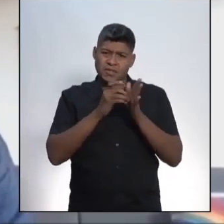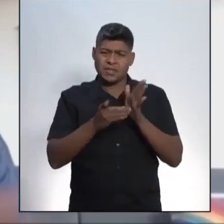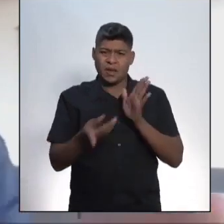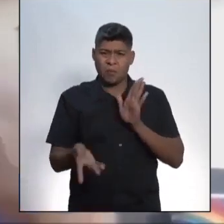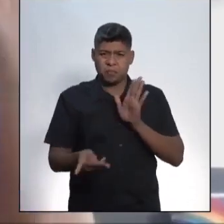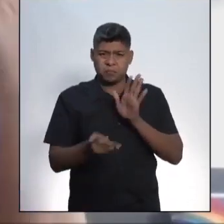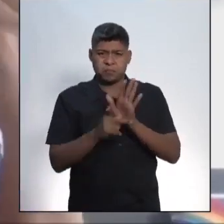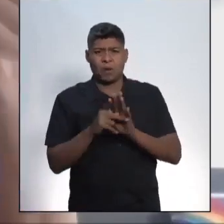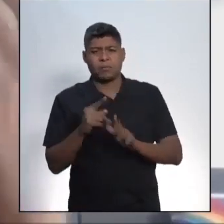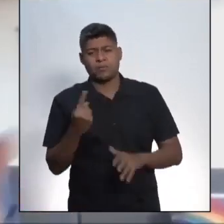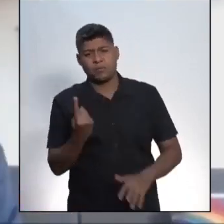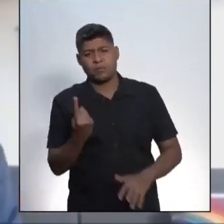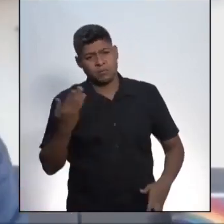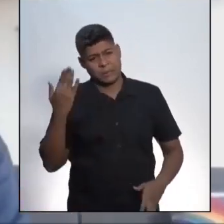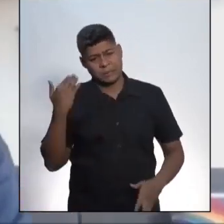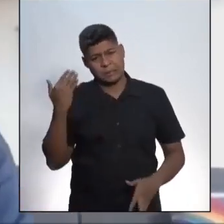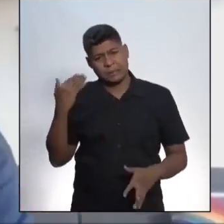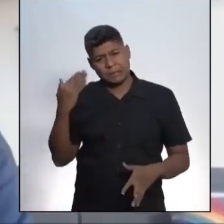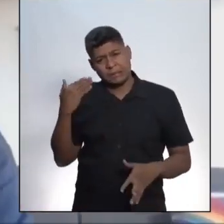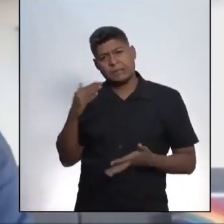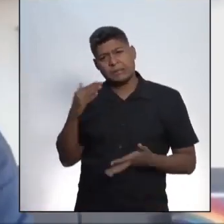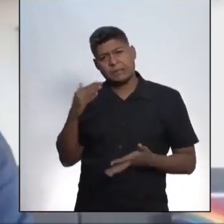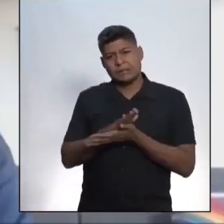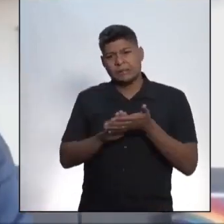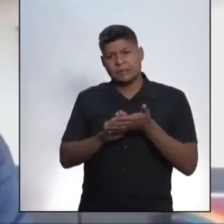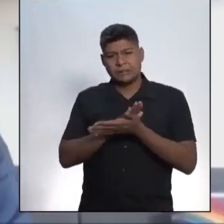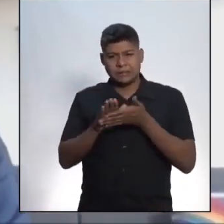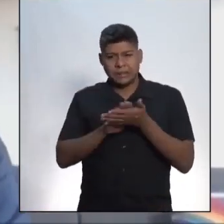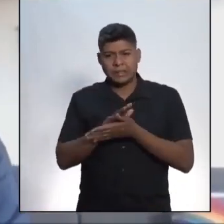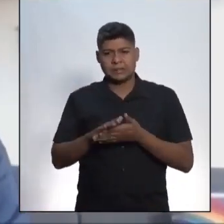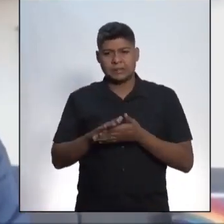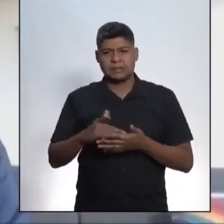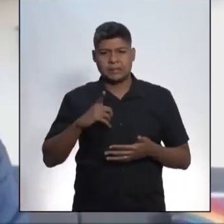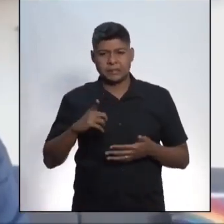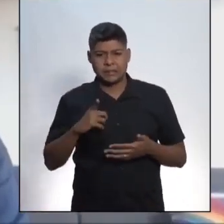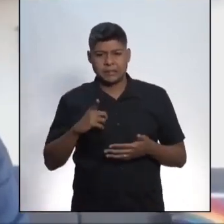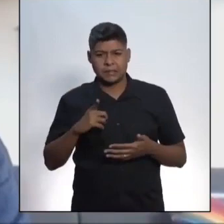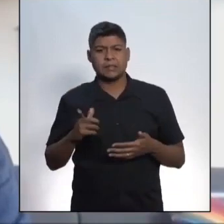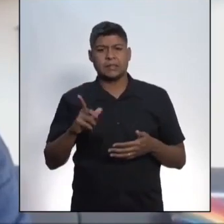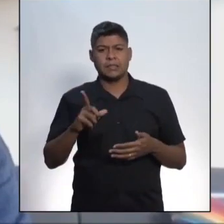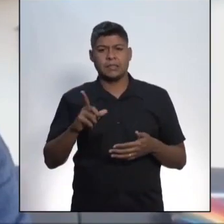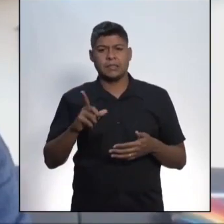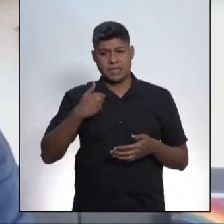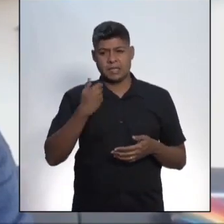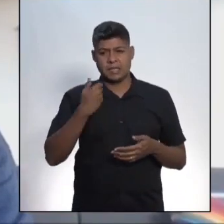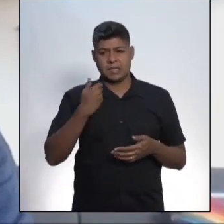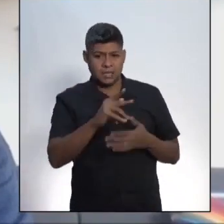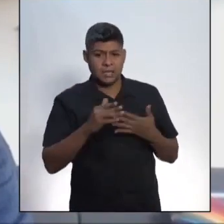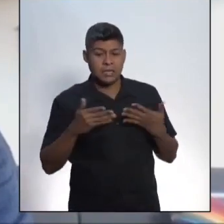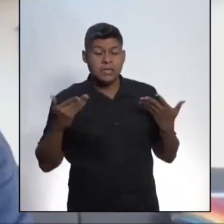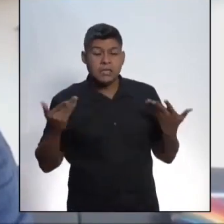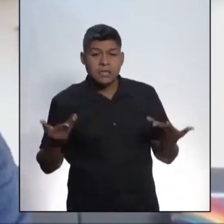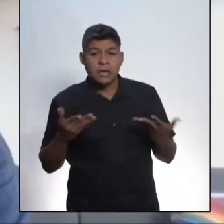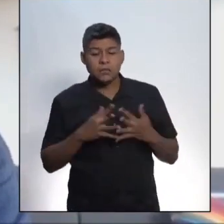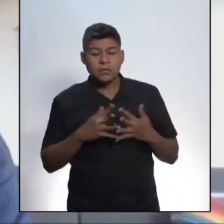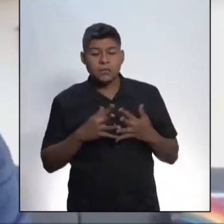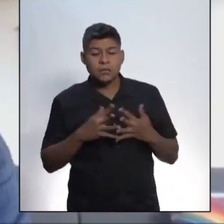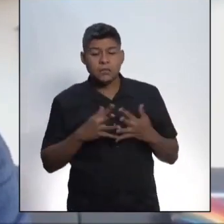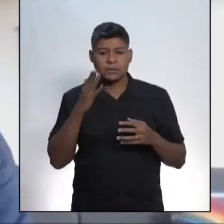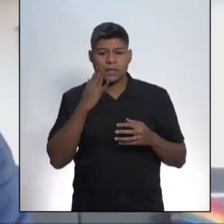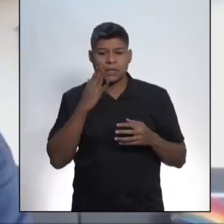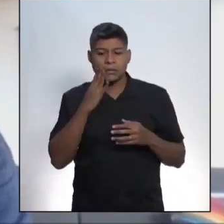do que nós, da geração anterior a eles, estivemos quando a gente tinha a idade deles. Então, acho que esse é um